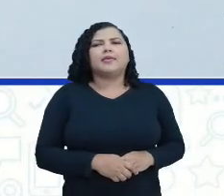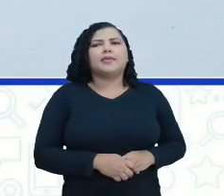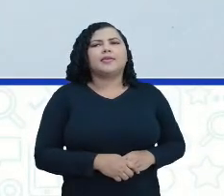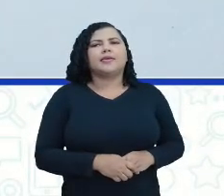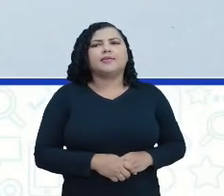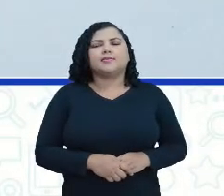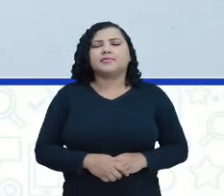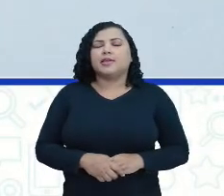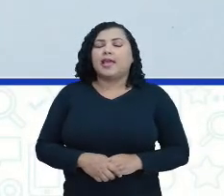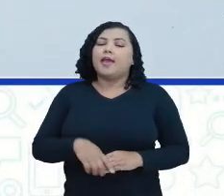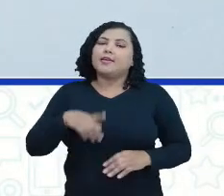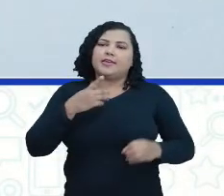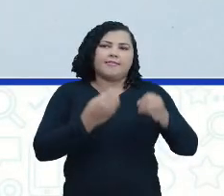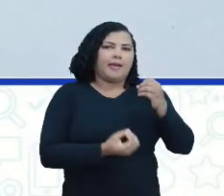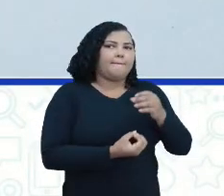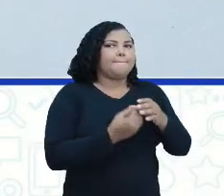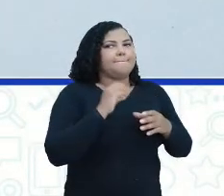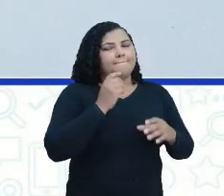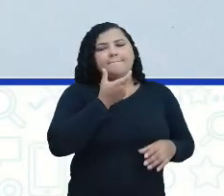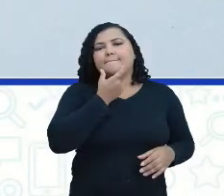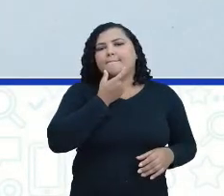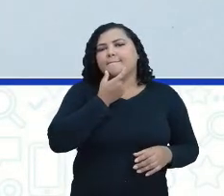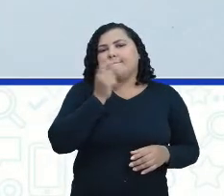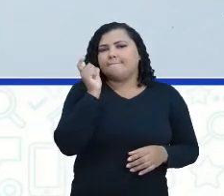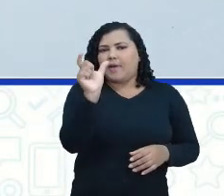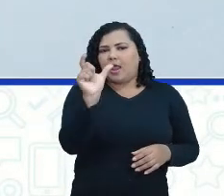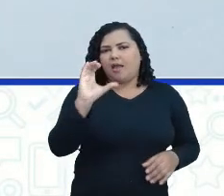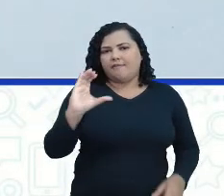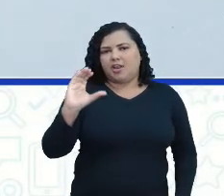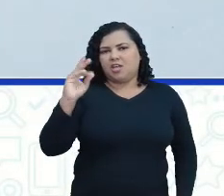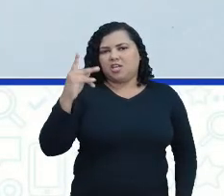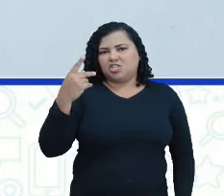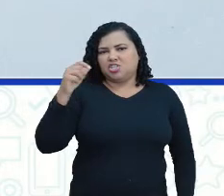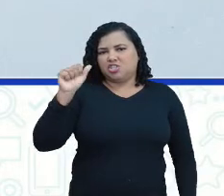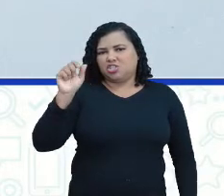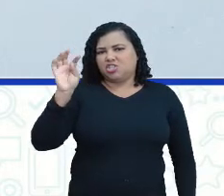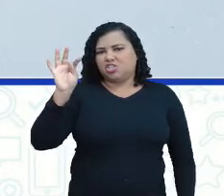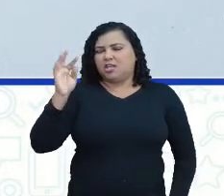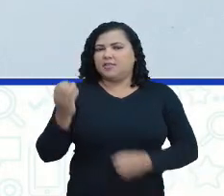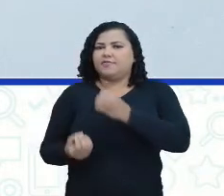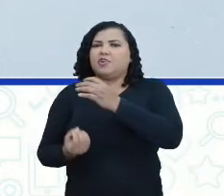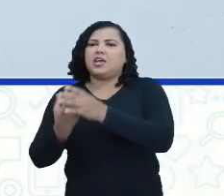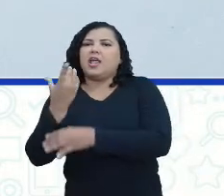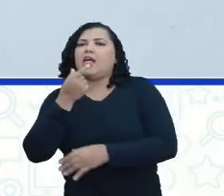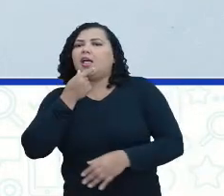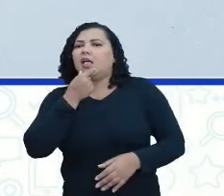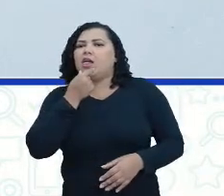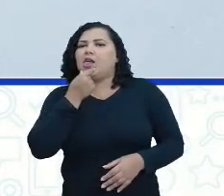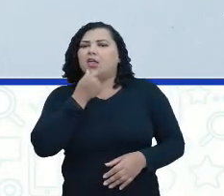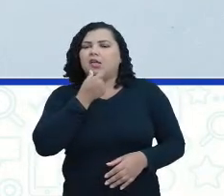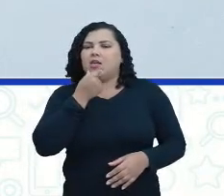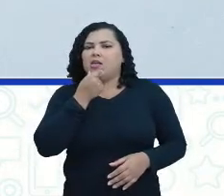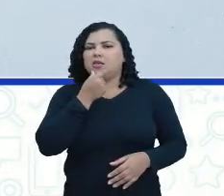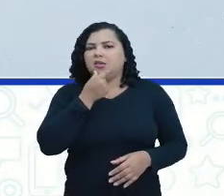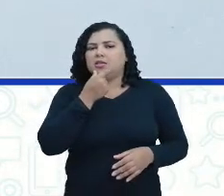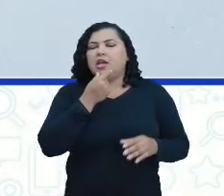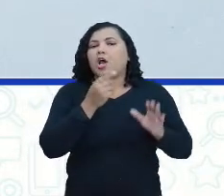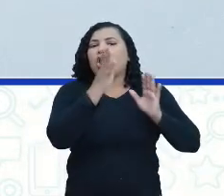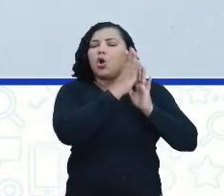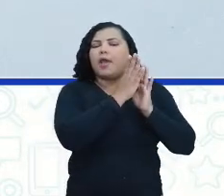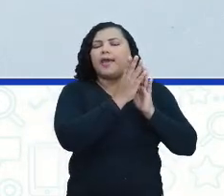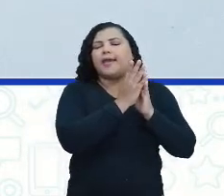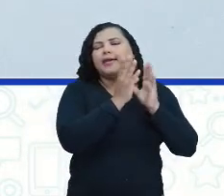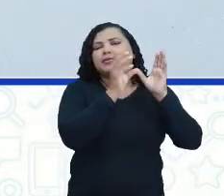claro, a origem da palavra chat vem do inglês, mas vem da palavra chatter, que